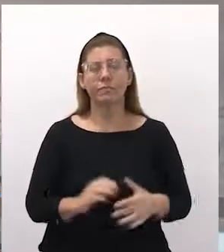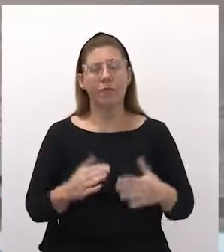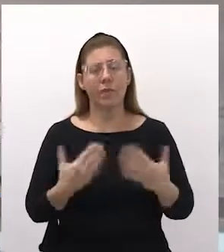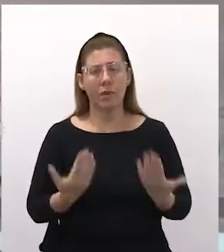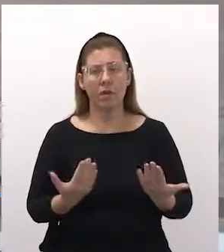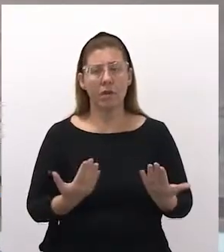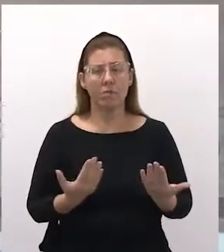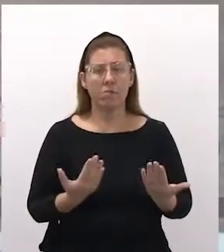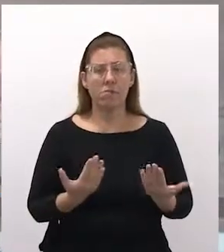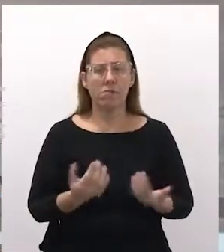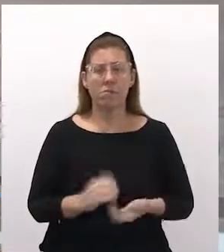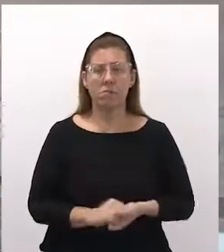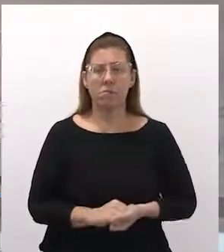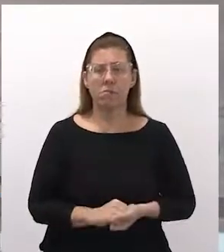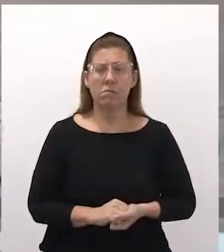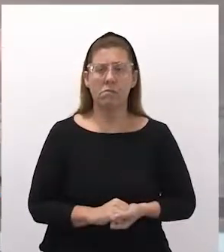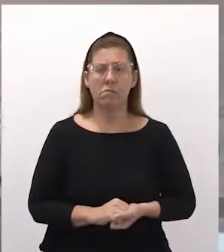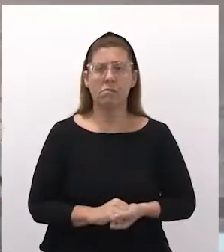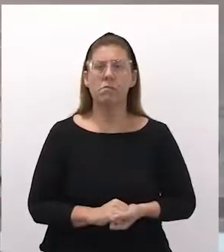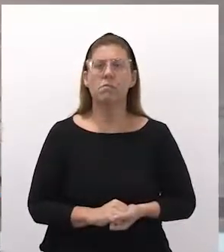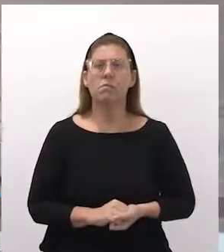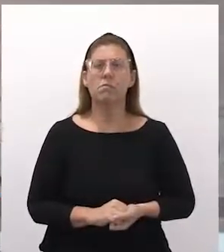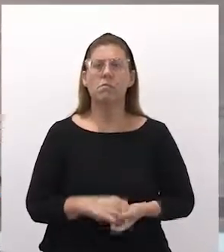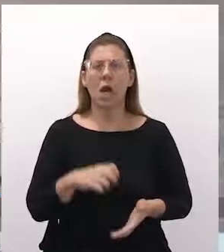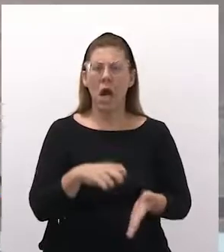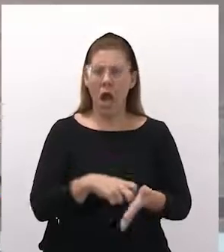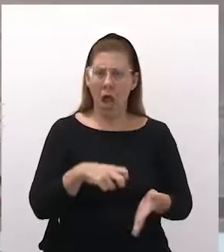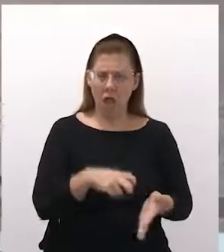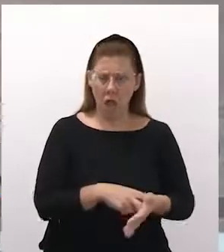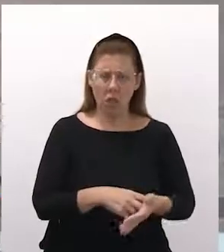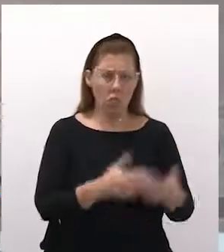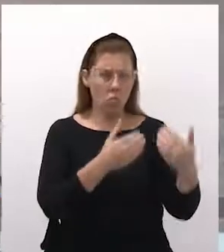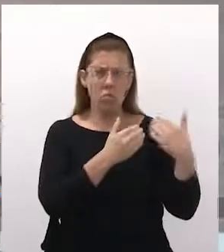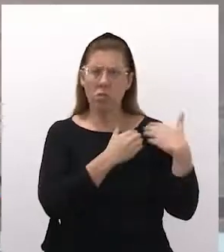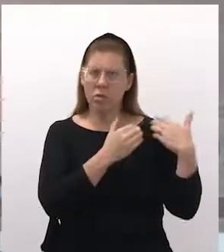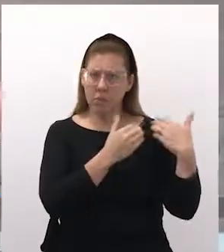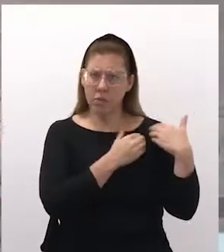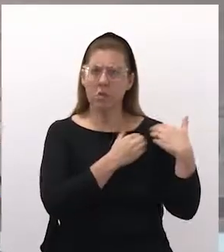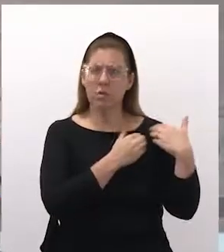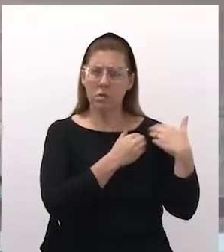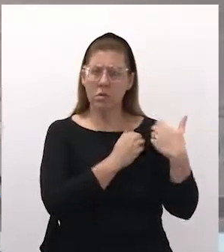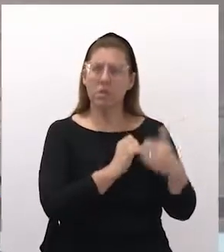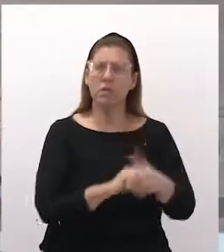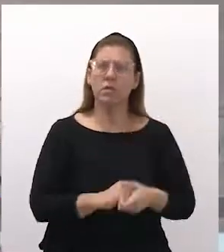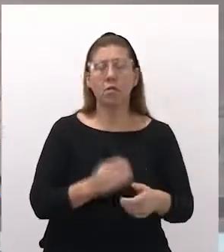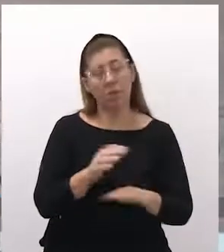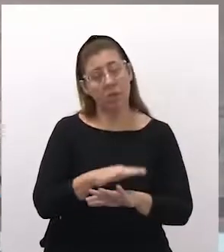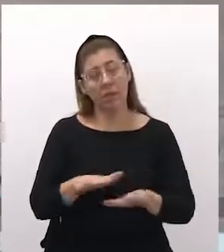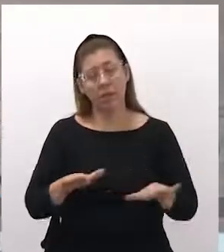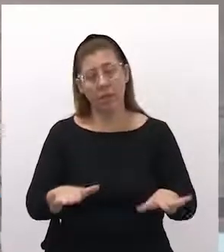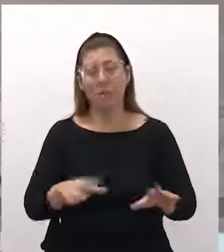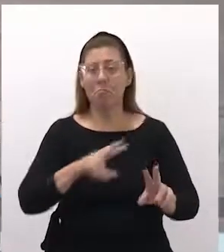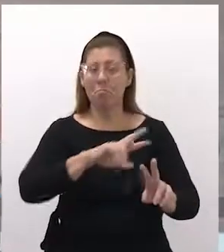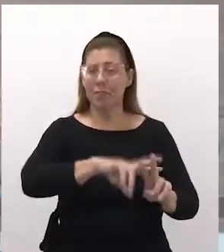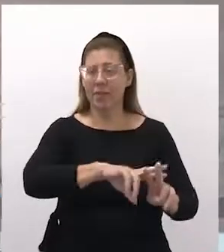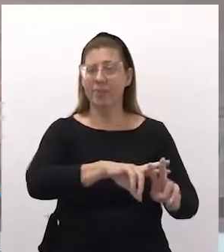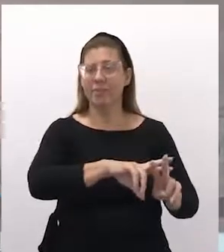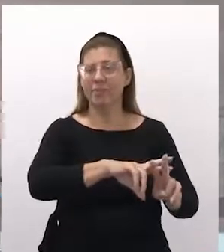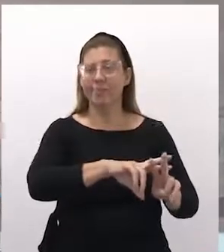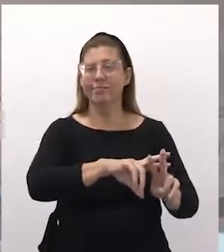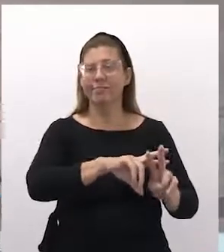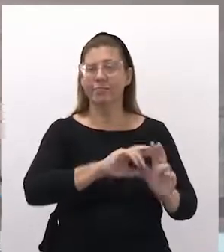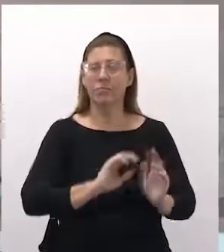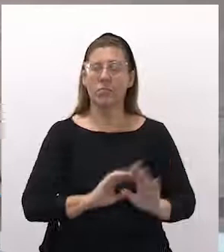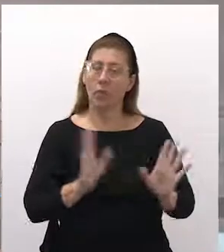quê? Punir ele, responsabilizar, e muitas vezes essa criança vai presa